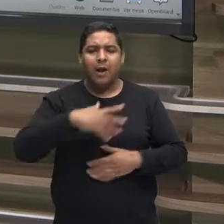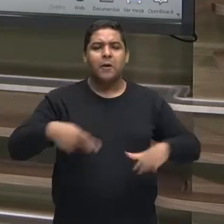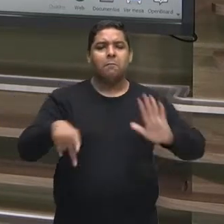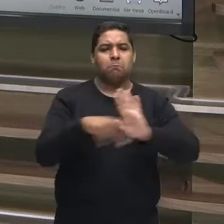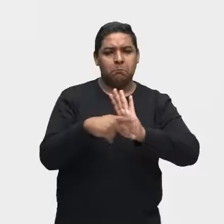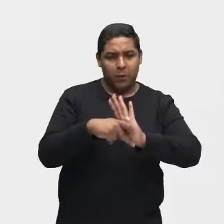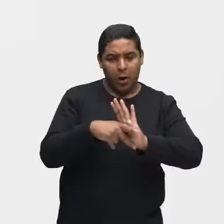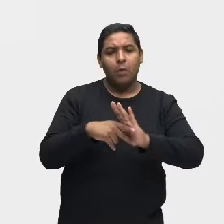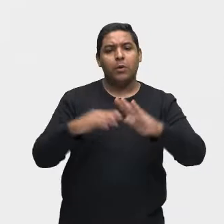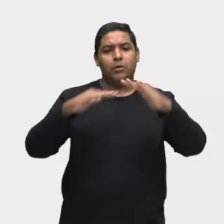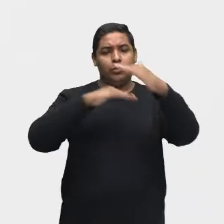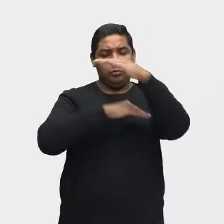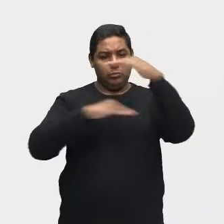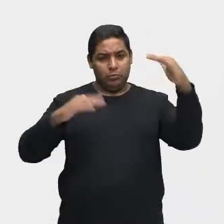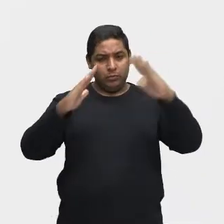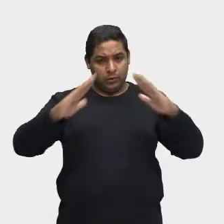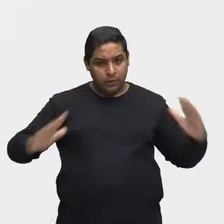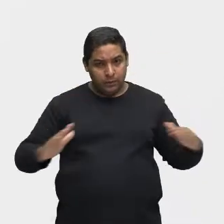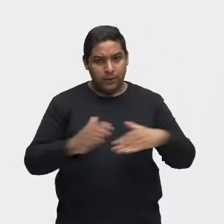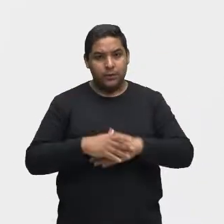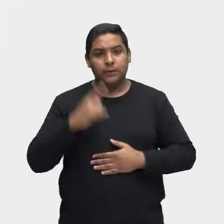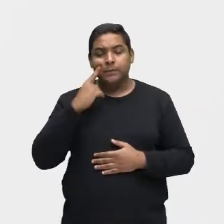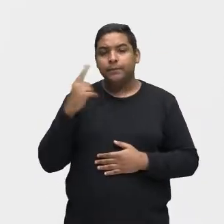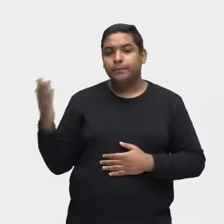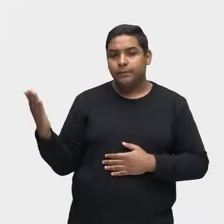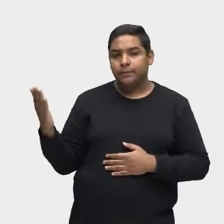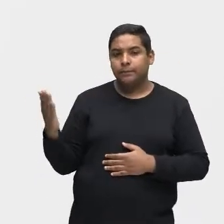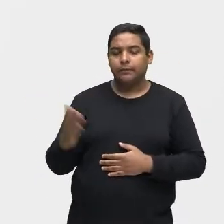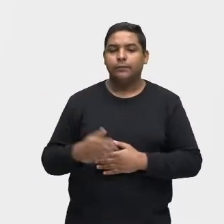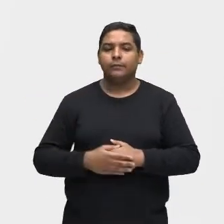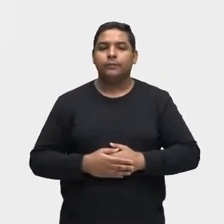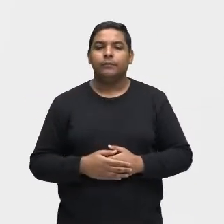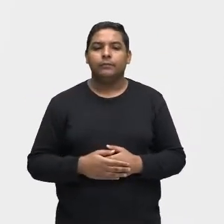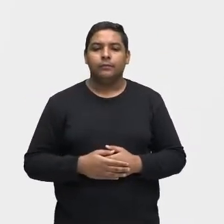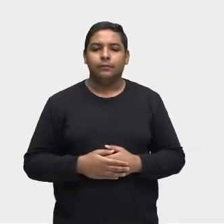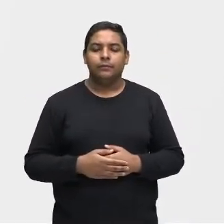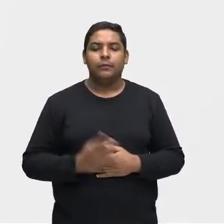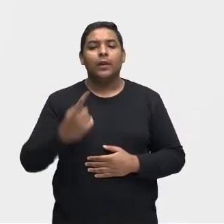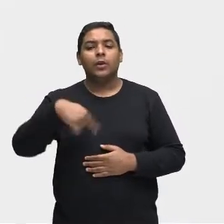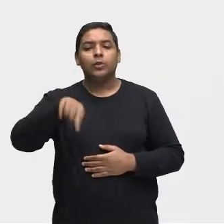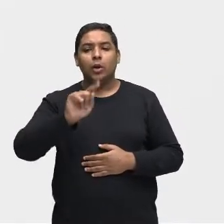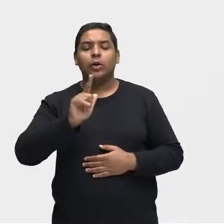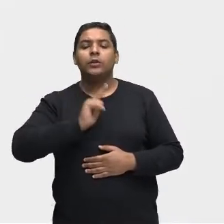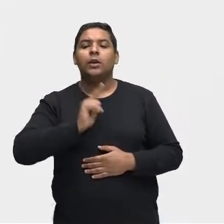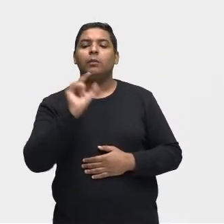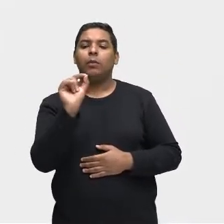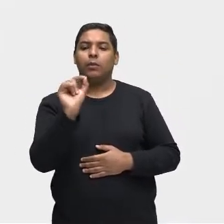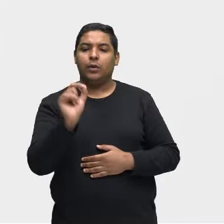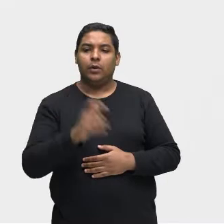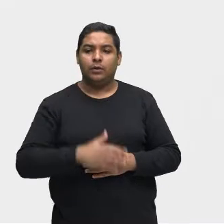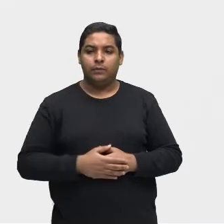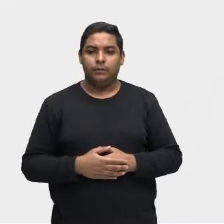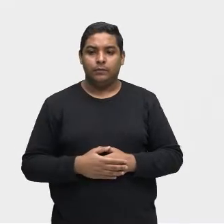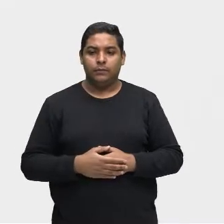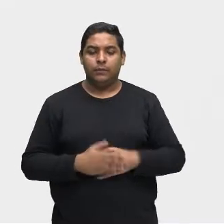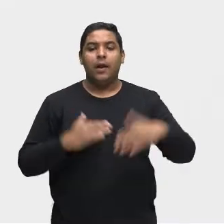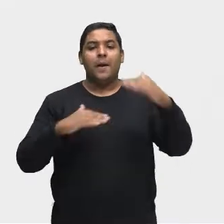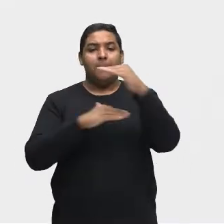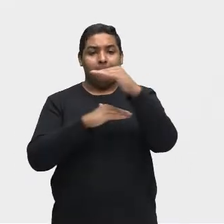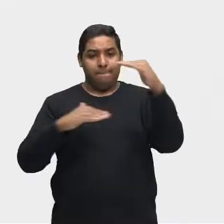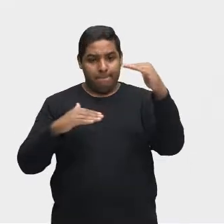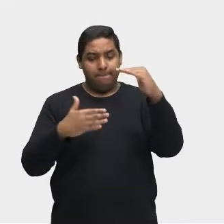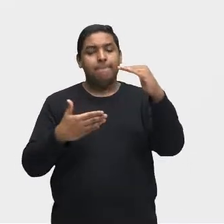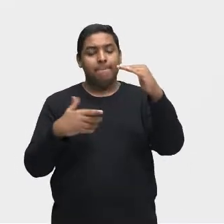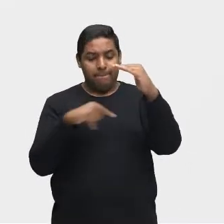um trapézio. Então, para se calcular a área de um trapézio, nós temos que é base maior